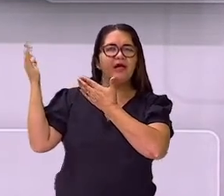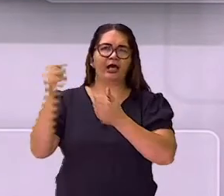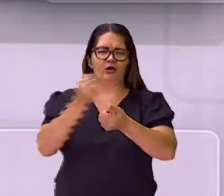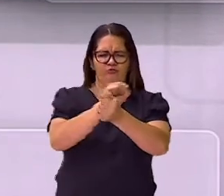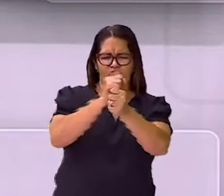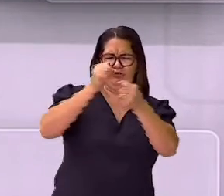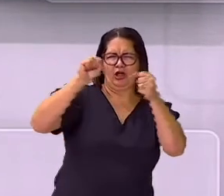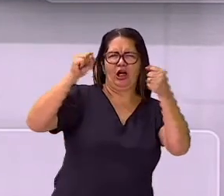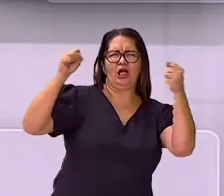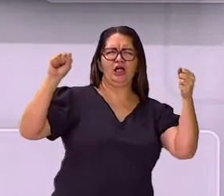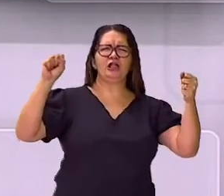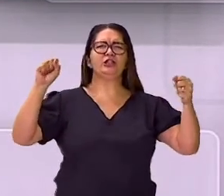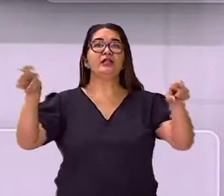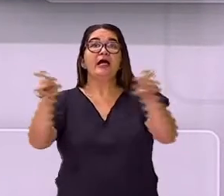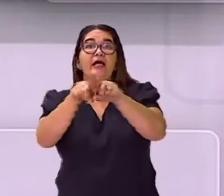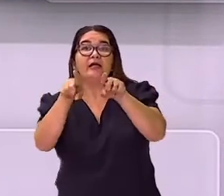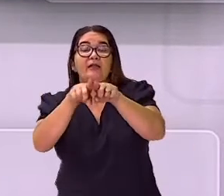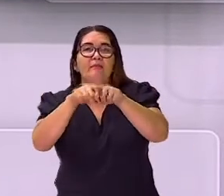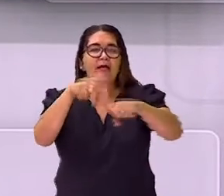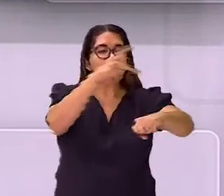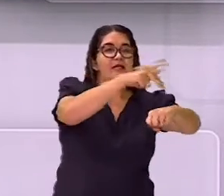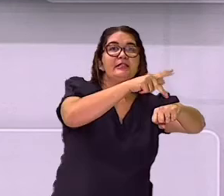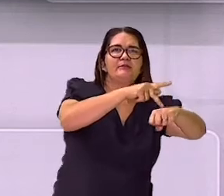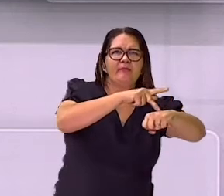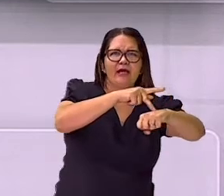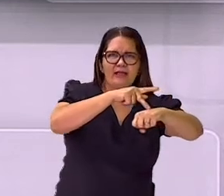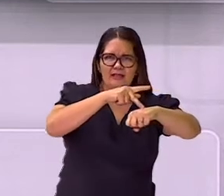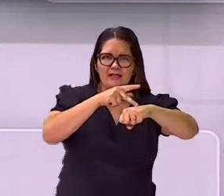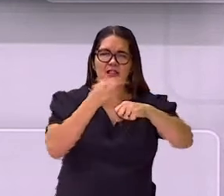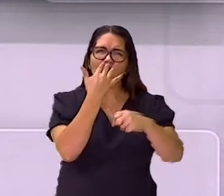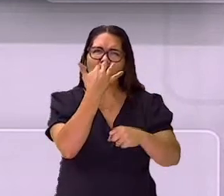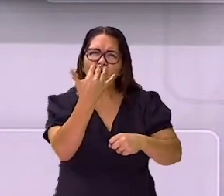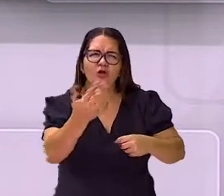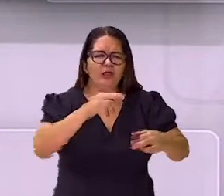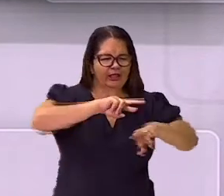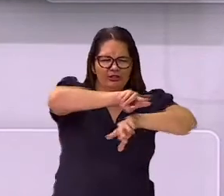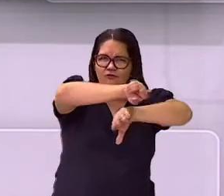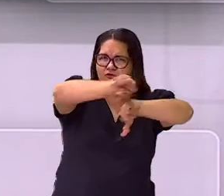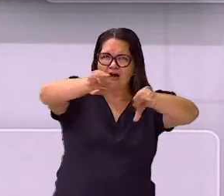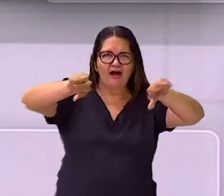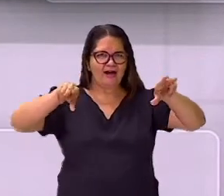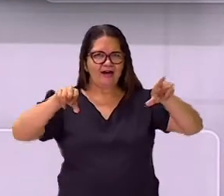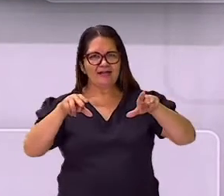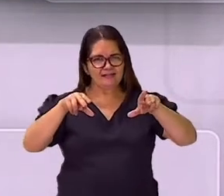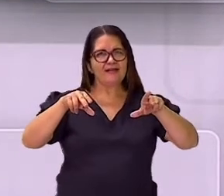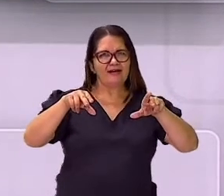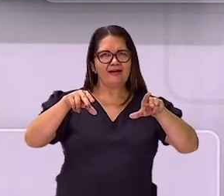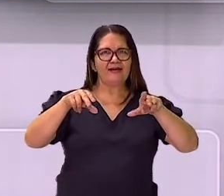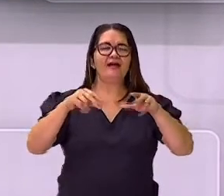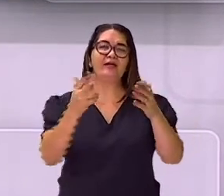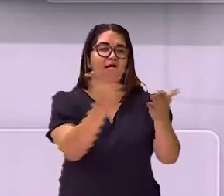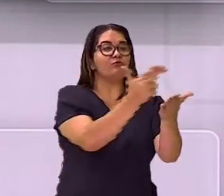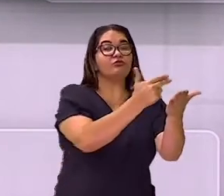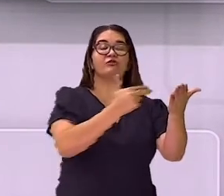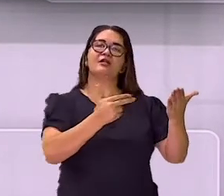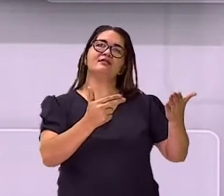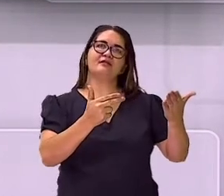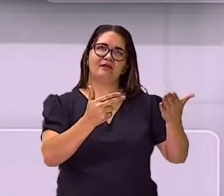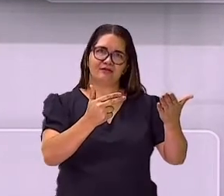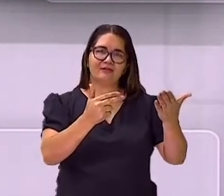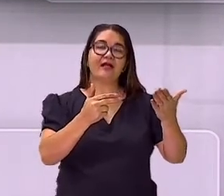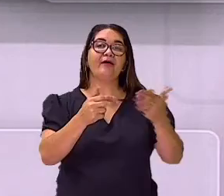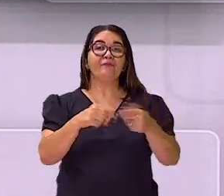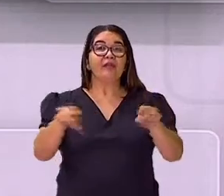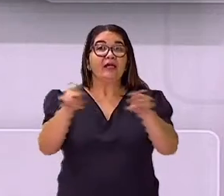Os mosaicos, as pinturas, retratam os feitos dos imperadores, assim como os seus deuses. Então,